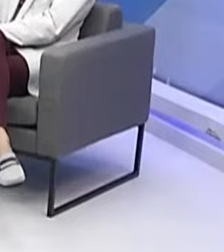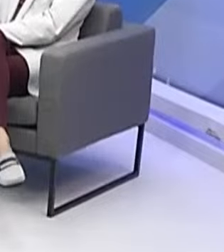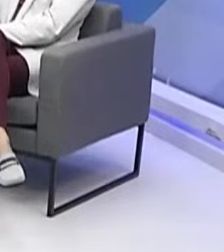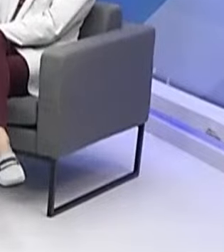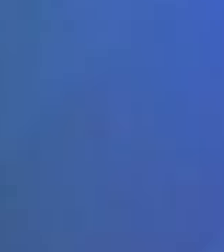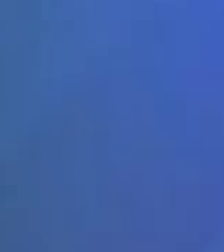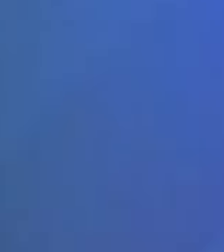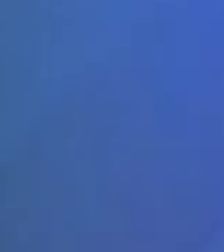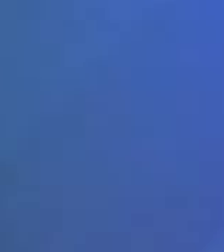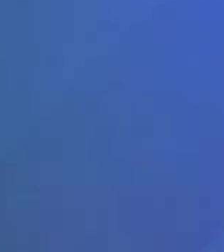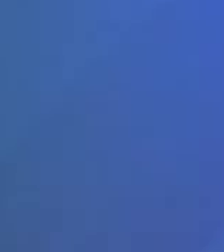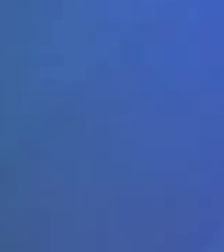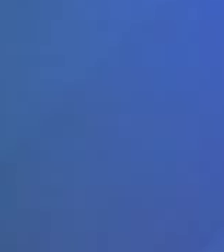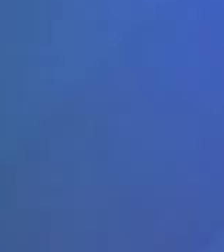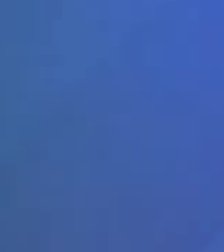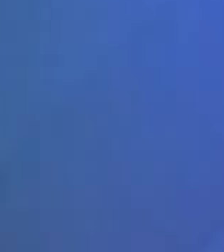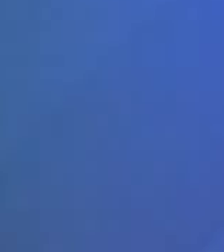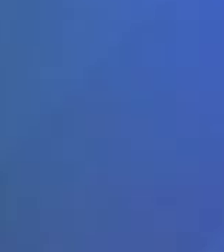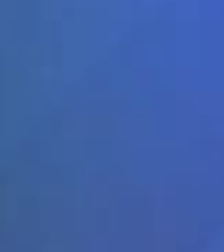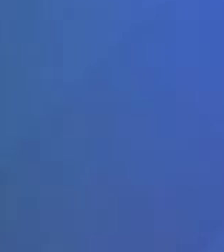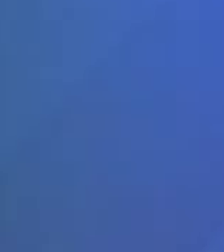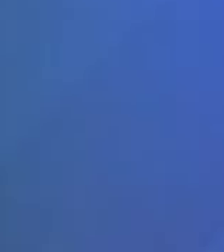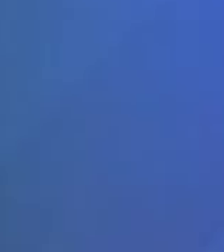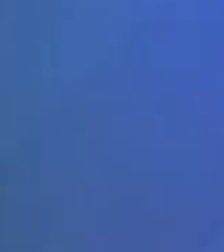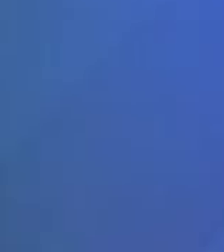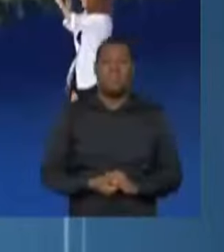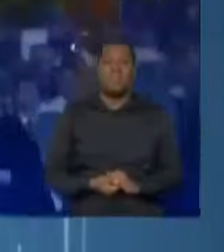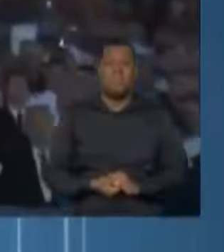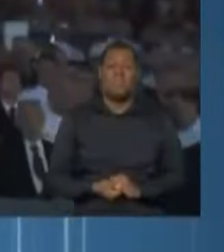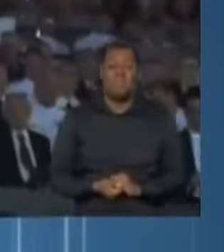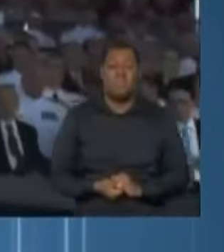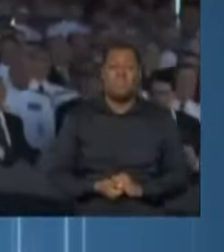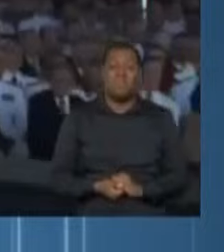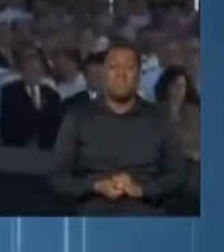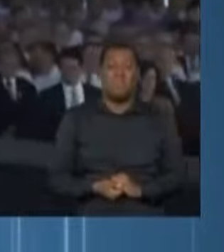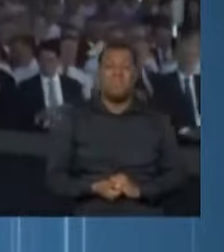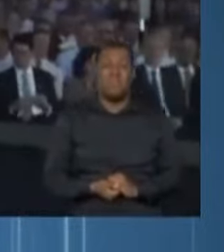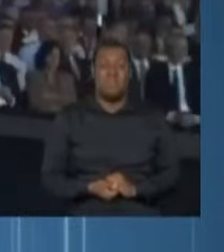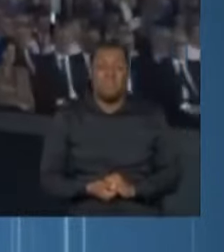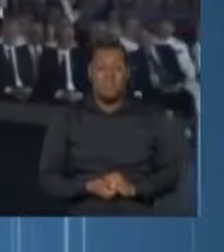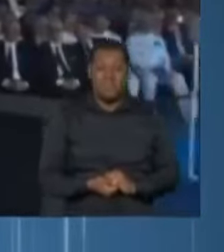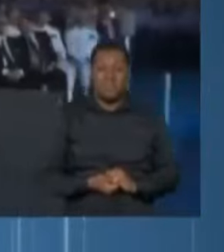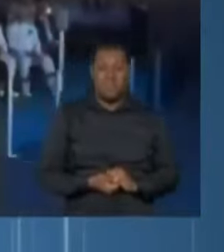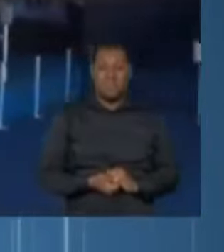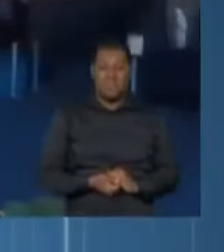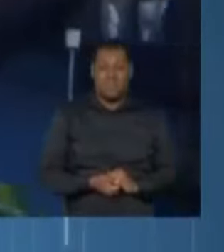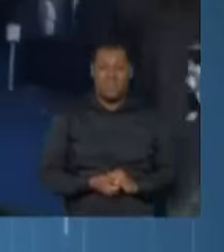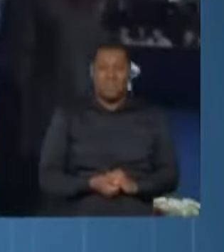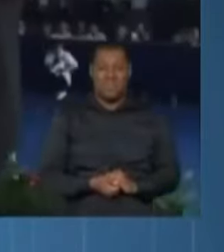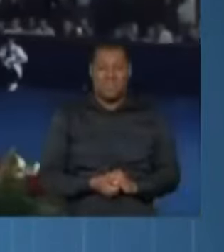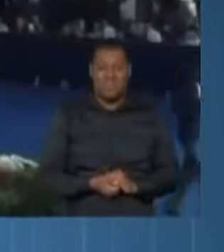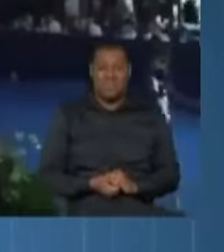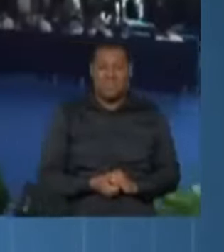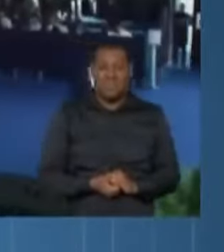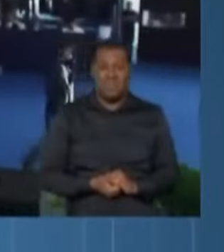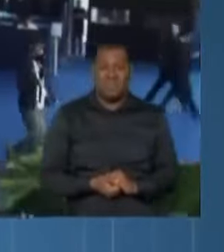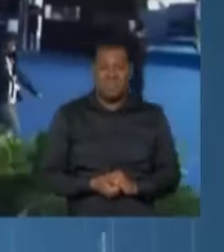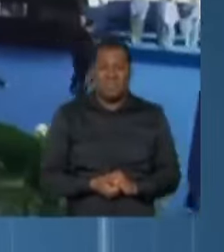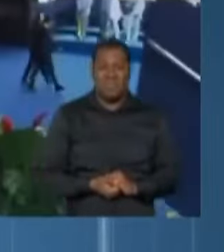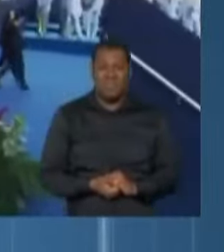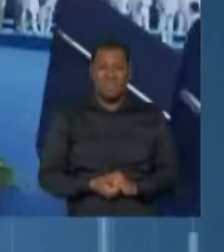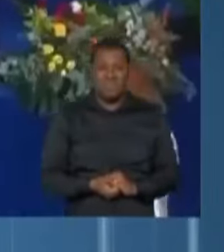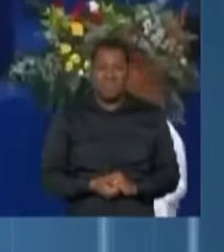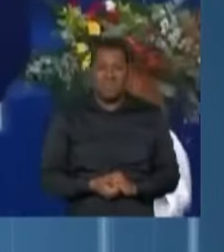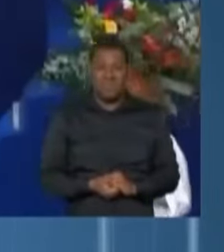mais crítica seja muito mais a força militar, quando eu falo polícia militar, nos estados, eu acho que é muito mais nessas